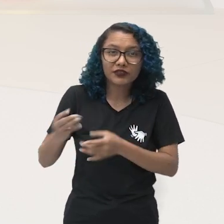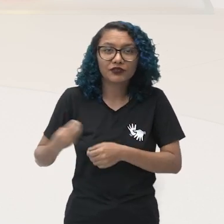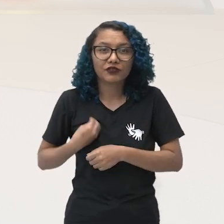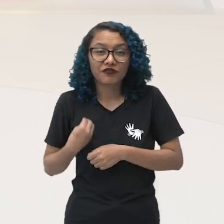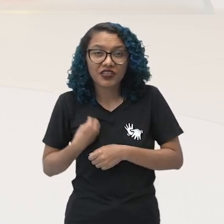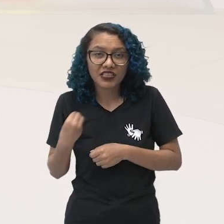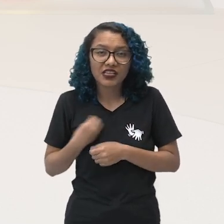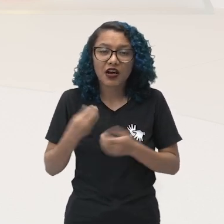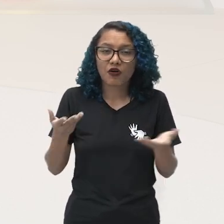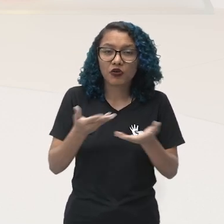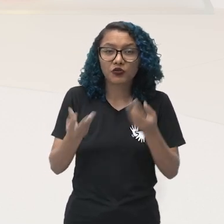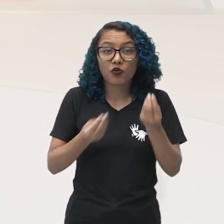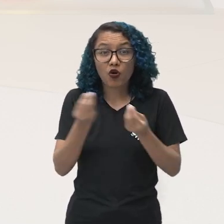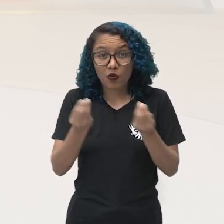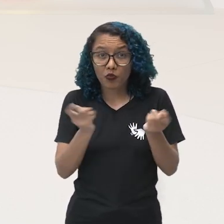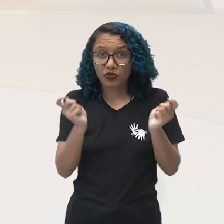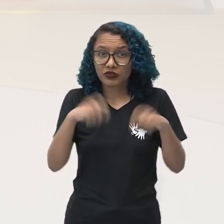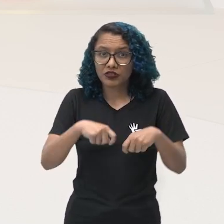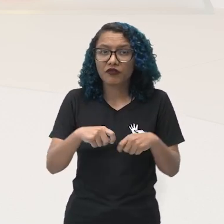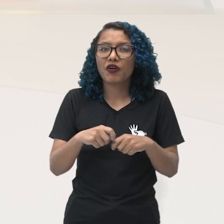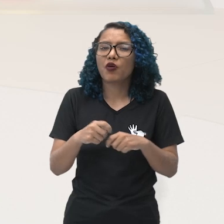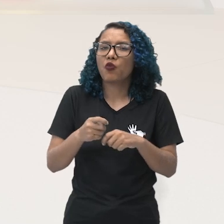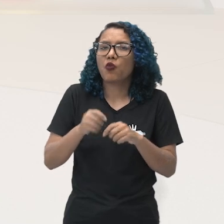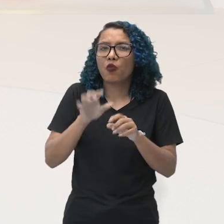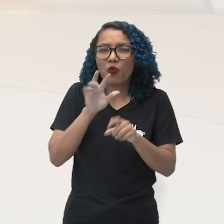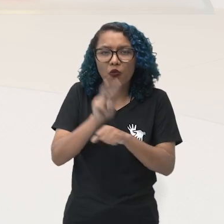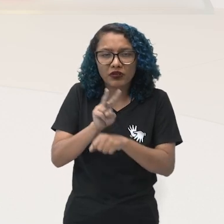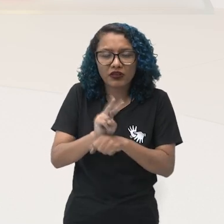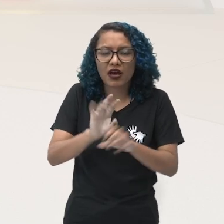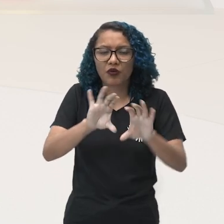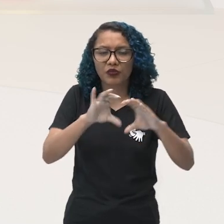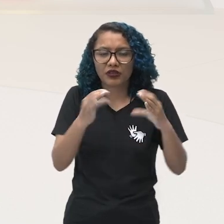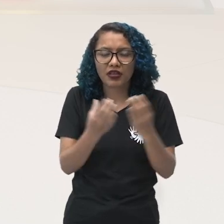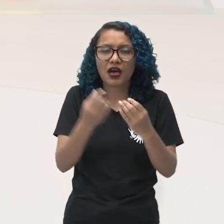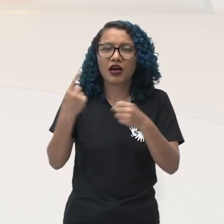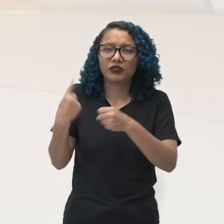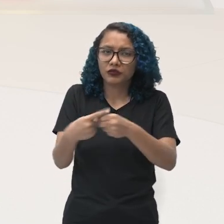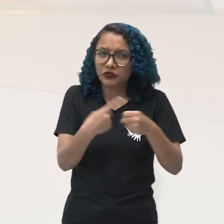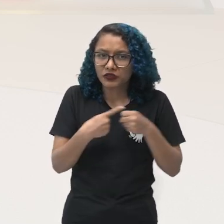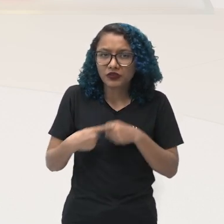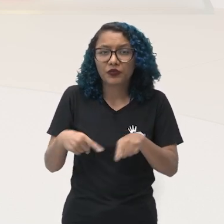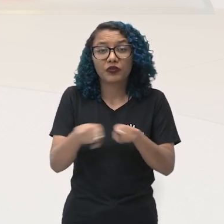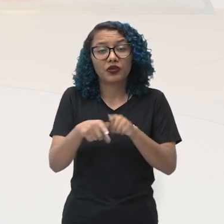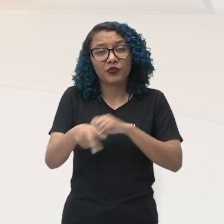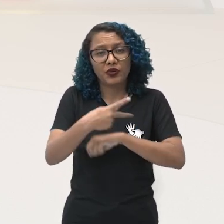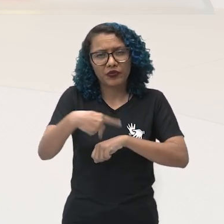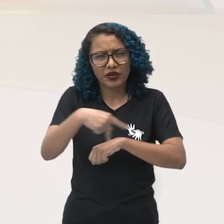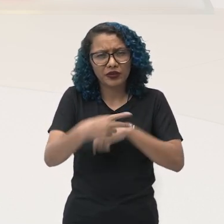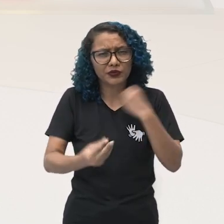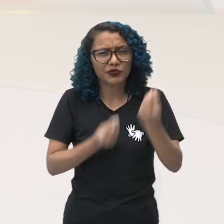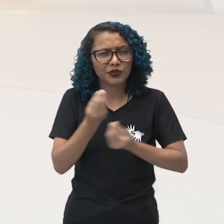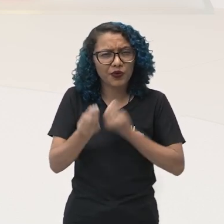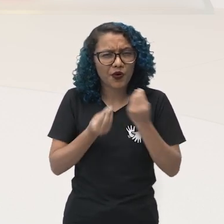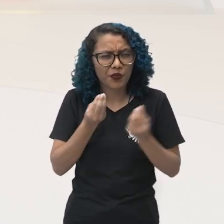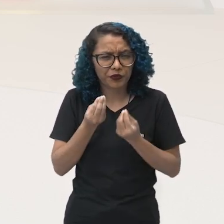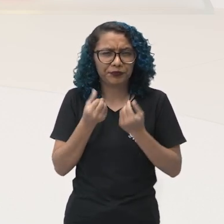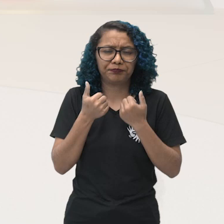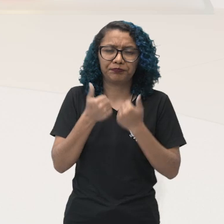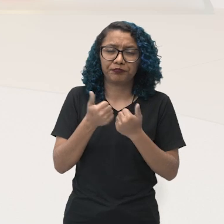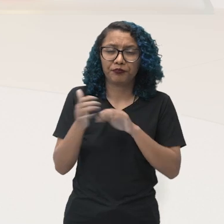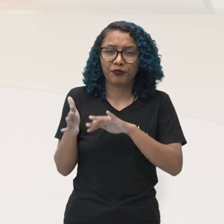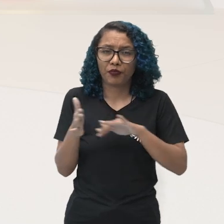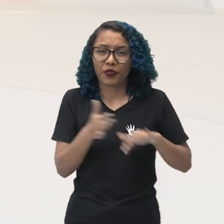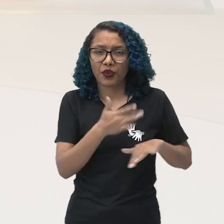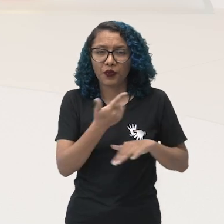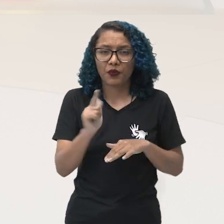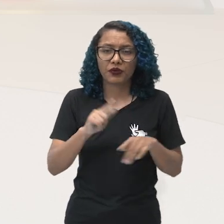gente pode cuidar, sim, da nossa comunidade, do nosso município e do nosso país. Vamos ver uma outra ODS que